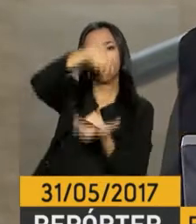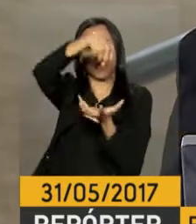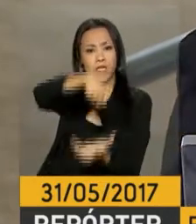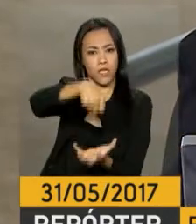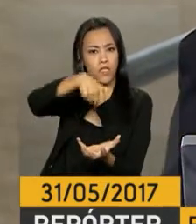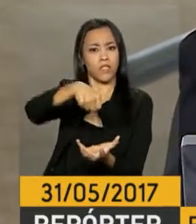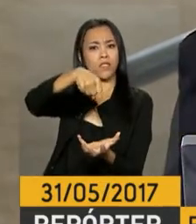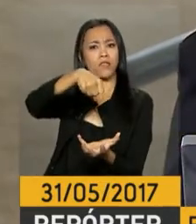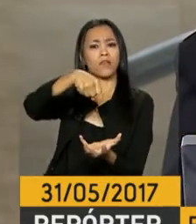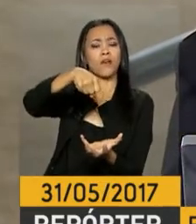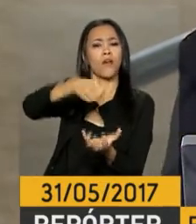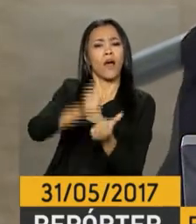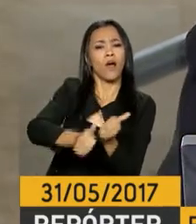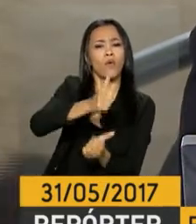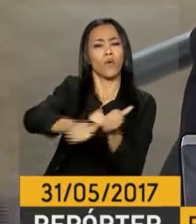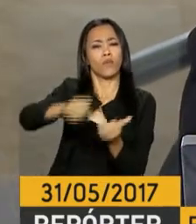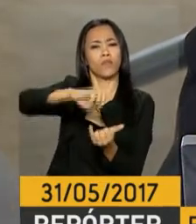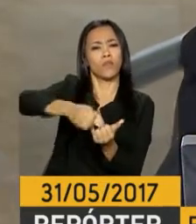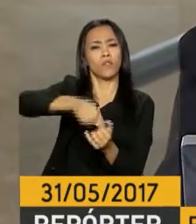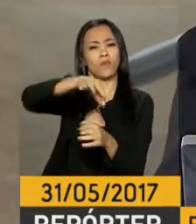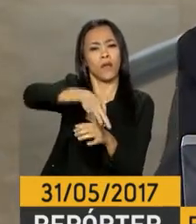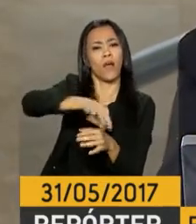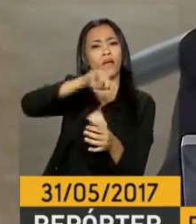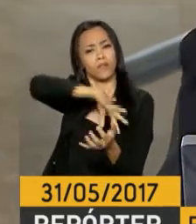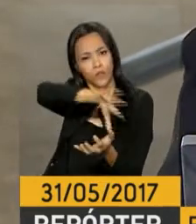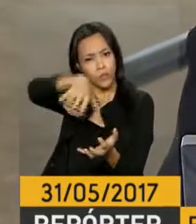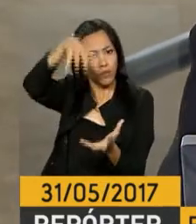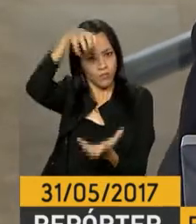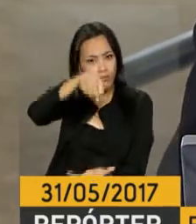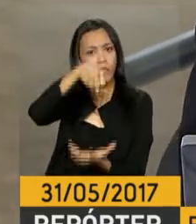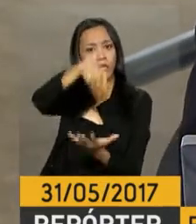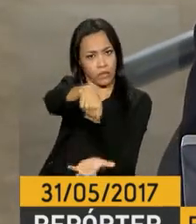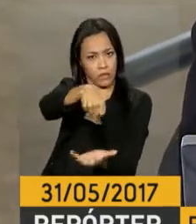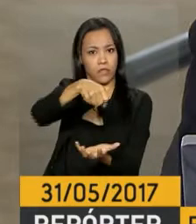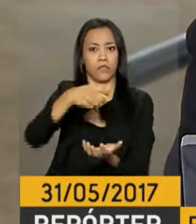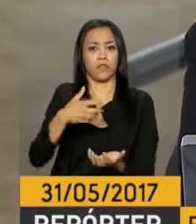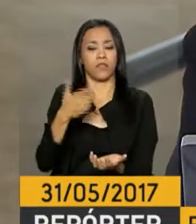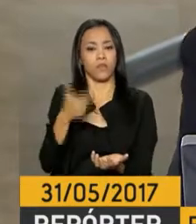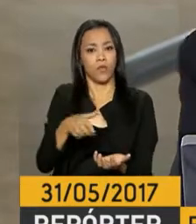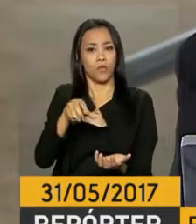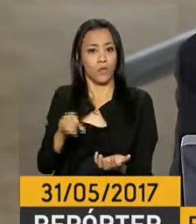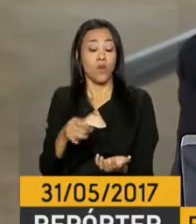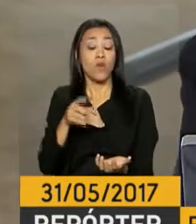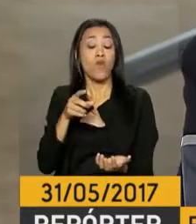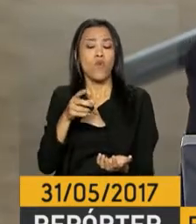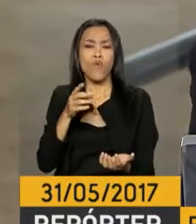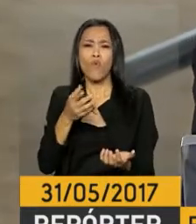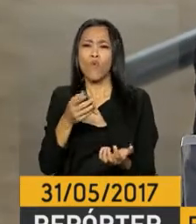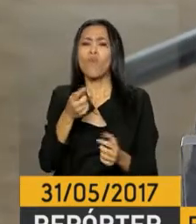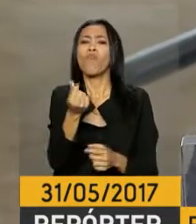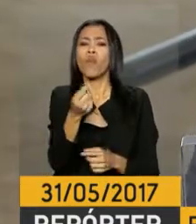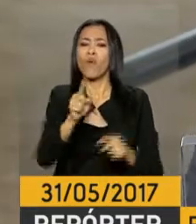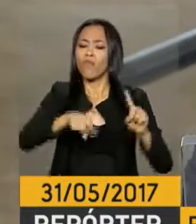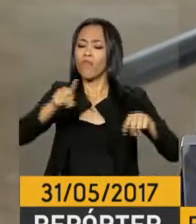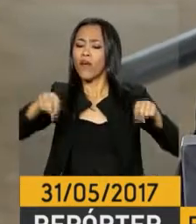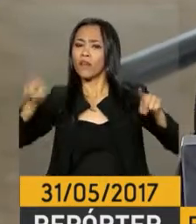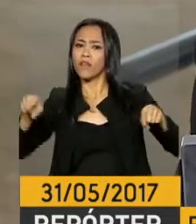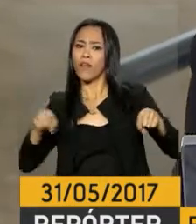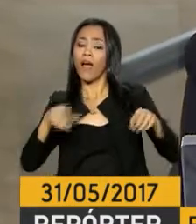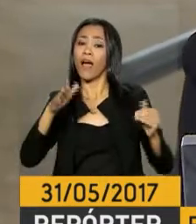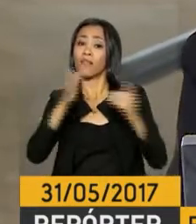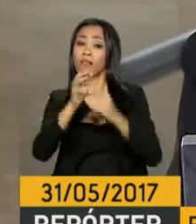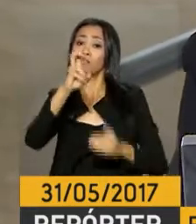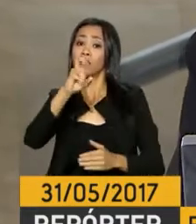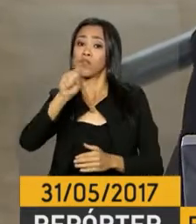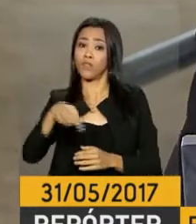impactam diretamente na inflação dos produtos da cesta básica. O valor varia até 5,5% para